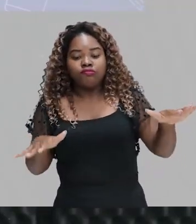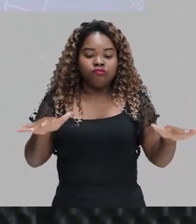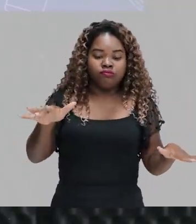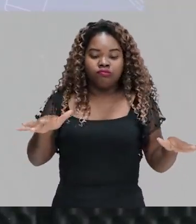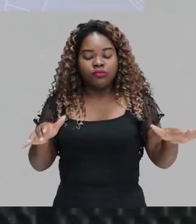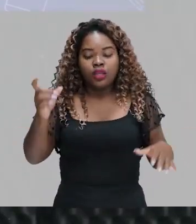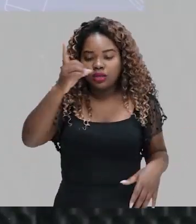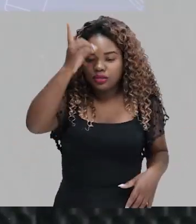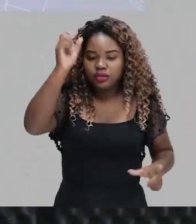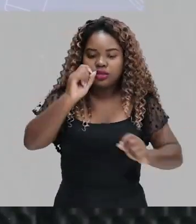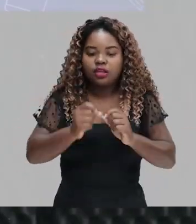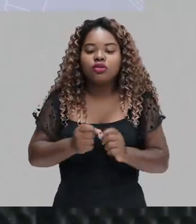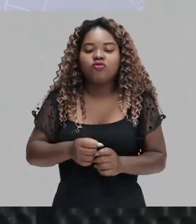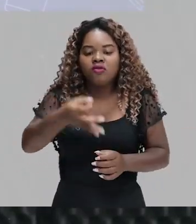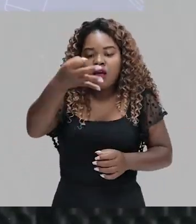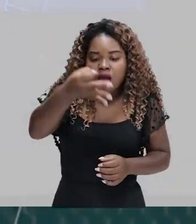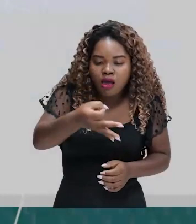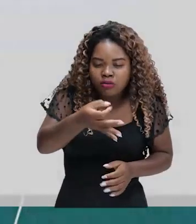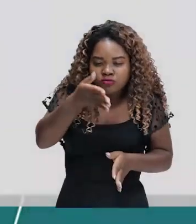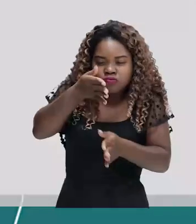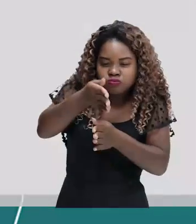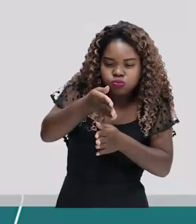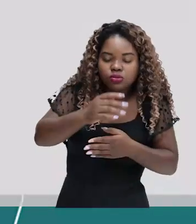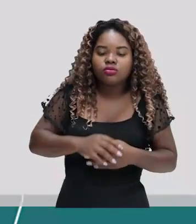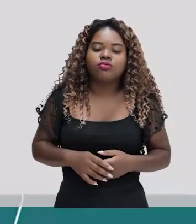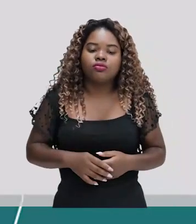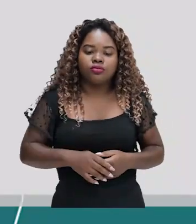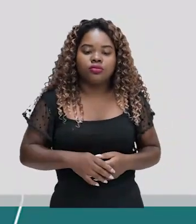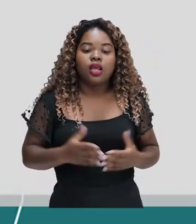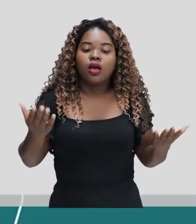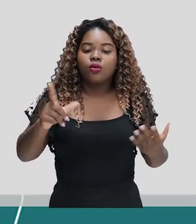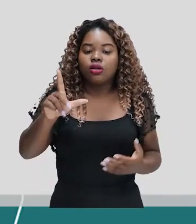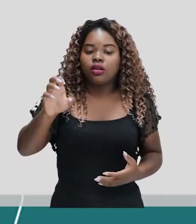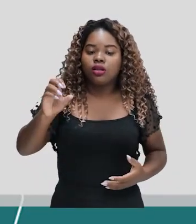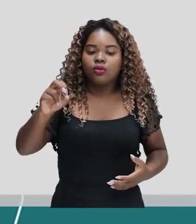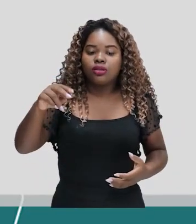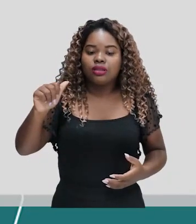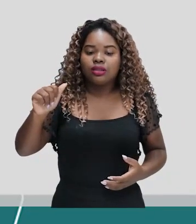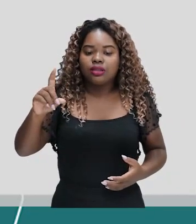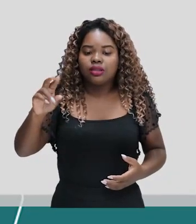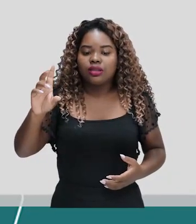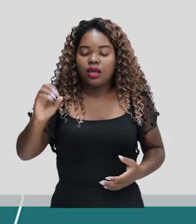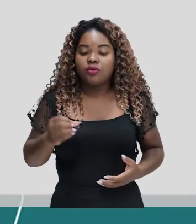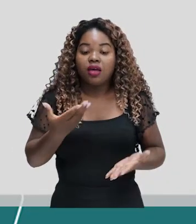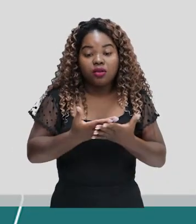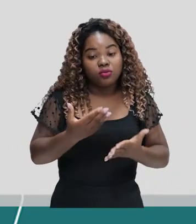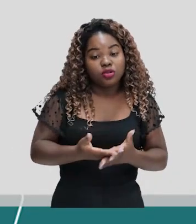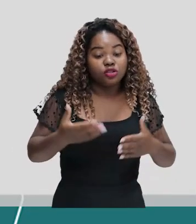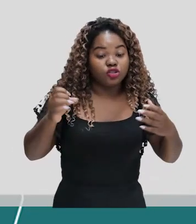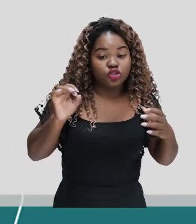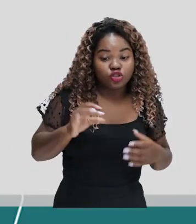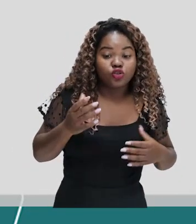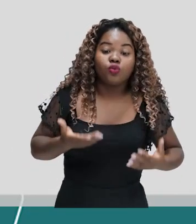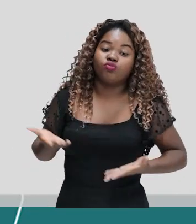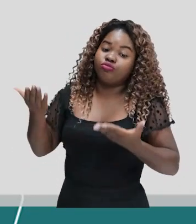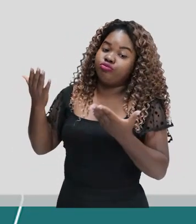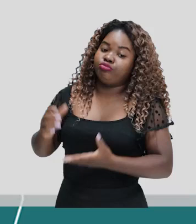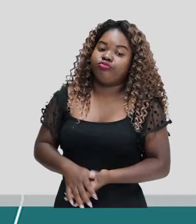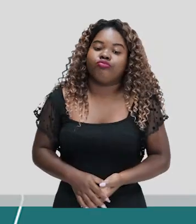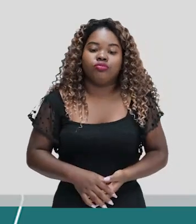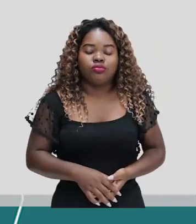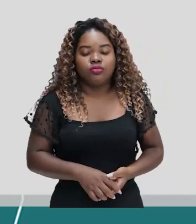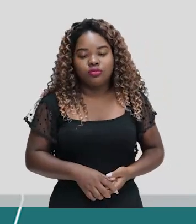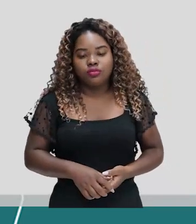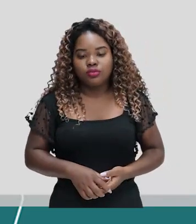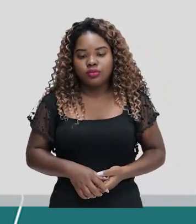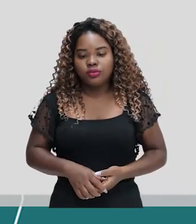ideia do reto. Leonardo da Vinci. A aula podia ser só sobre ele, que a gente ia passar horas falando. O